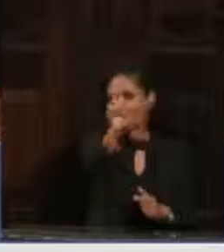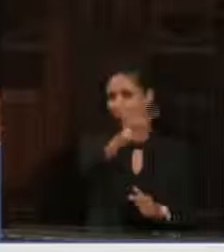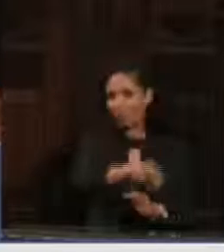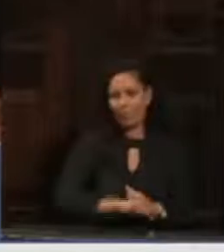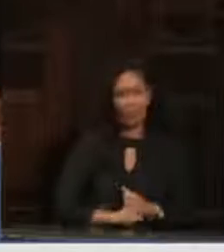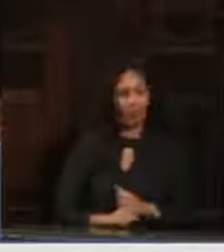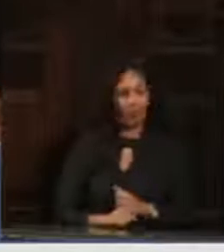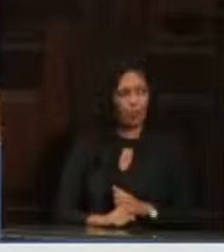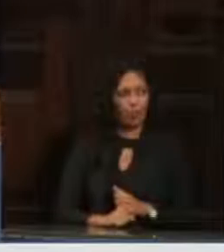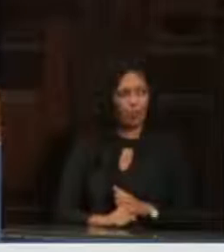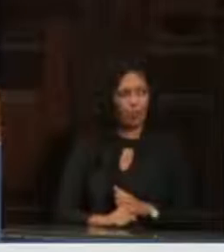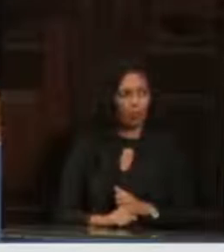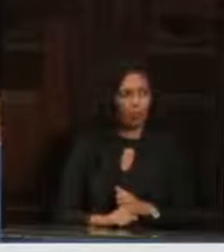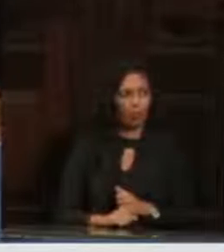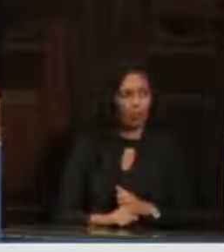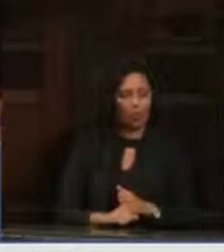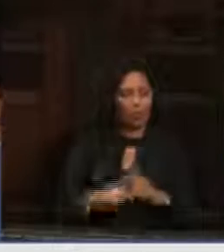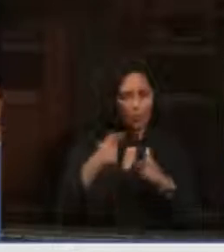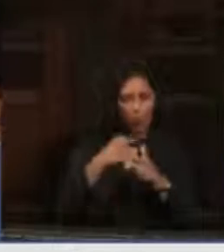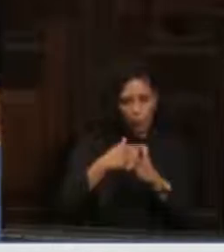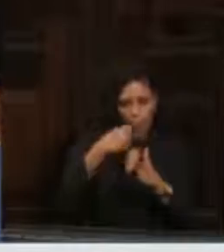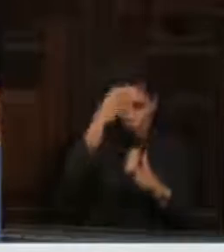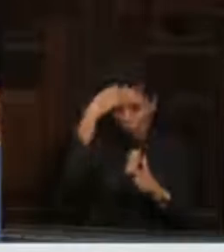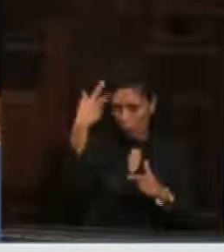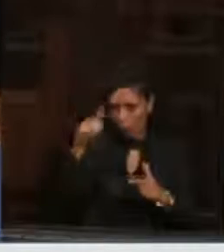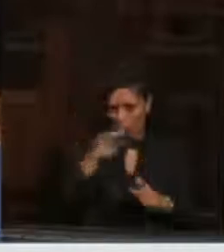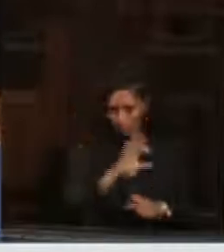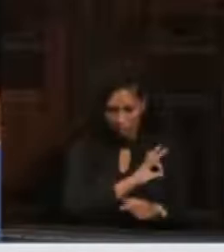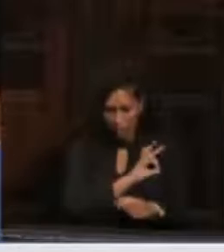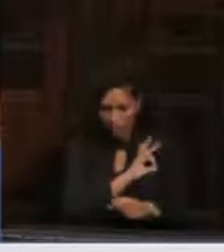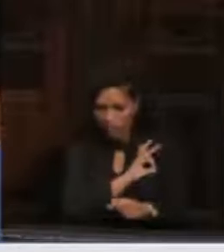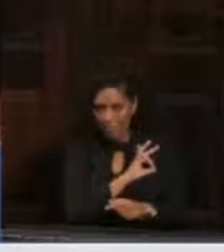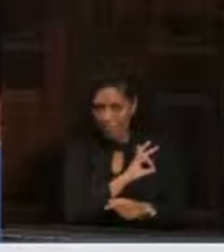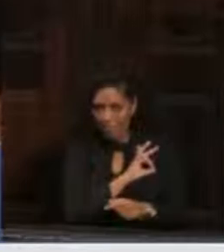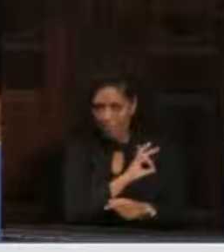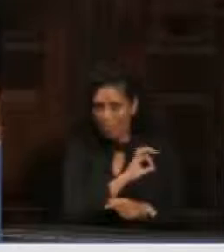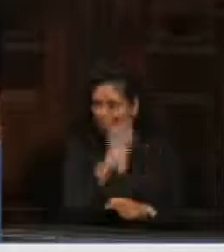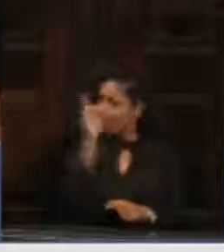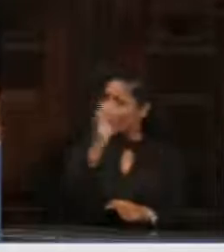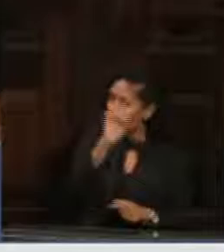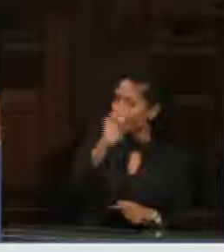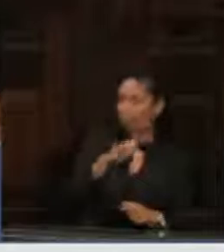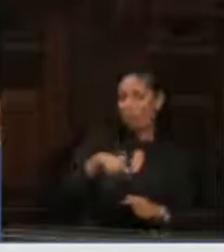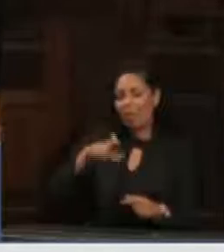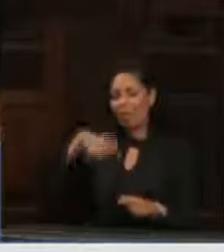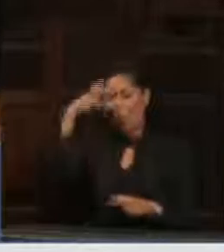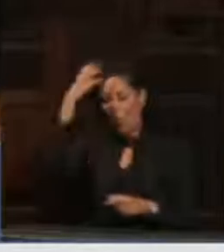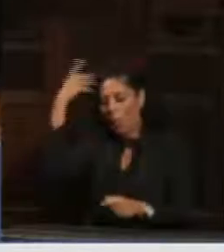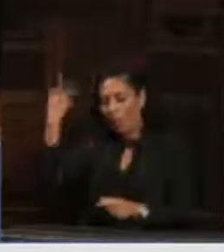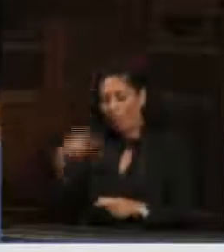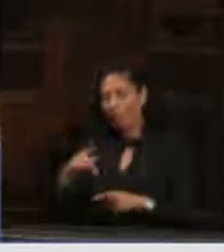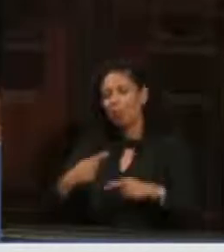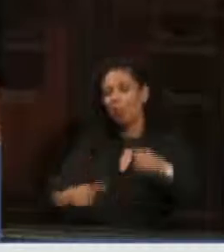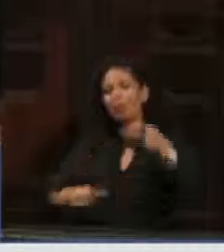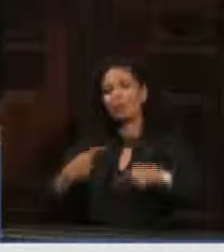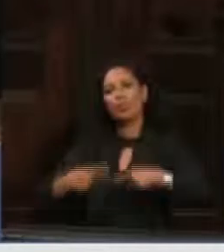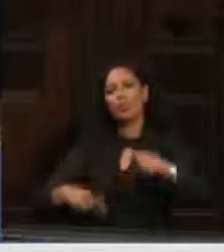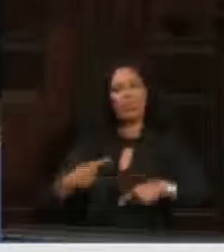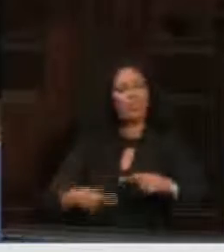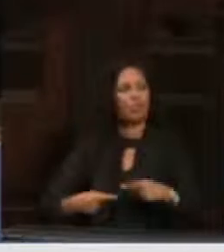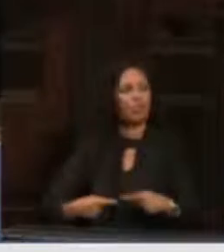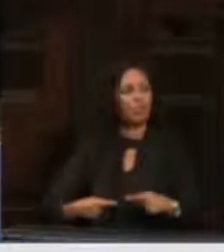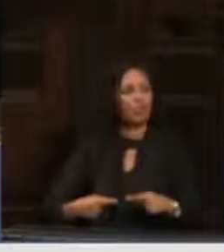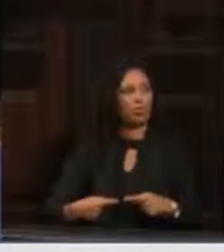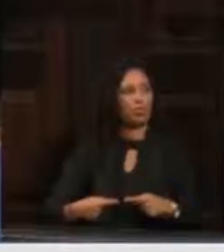é problema de polícia, isso é problema de política. Ou seja, abre-se